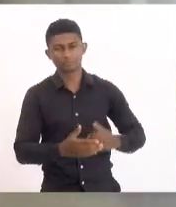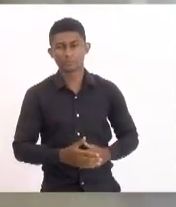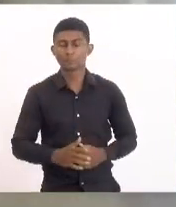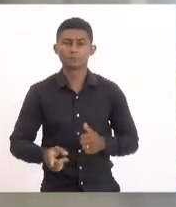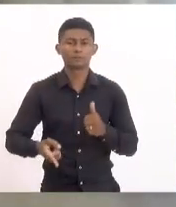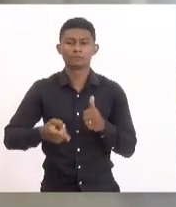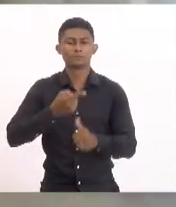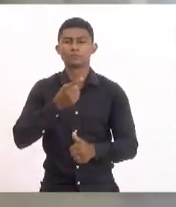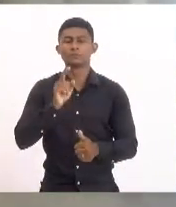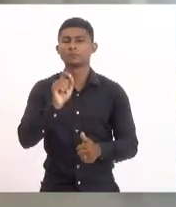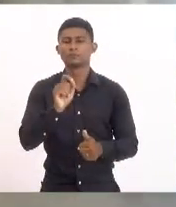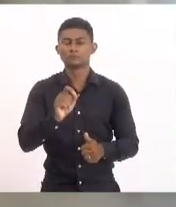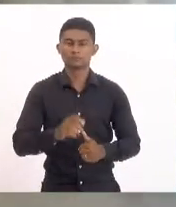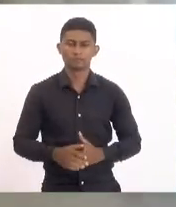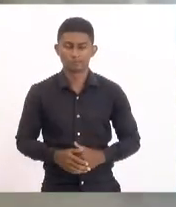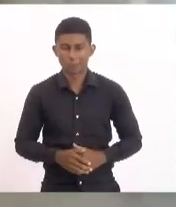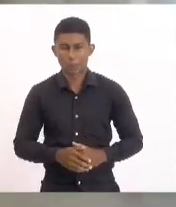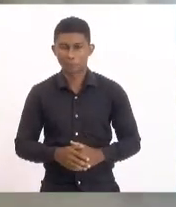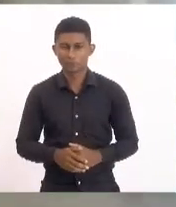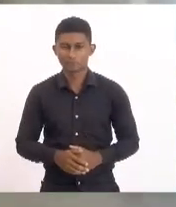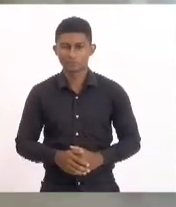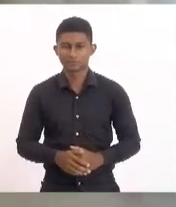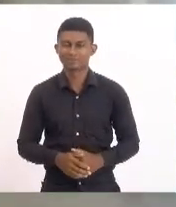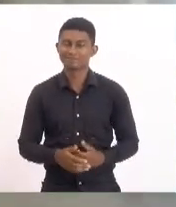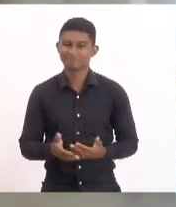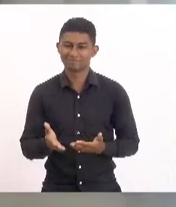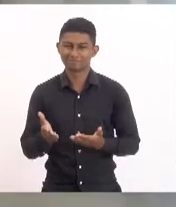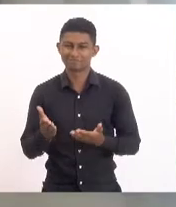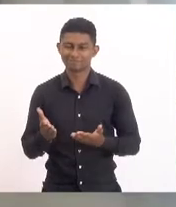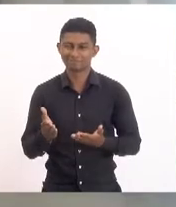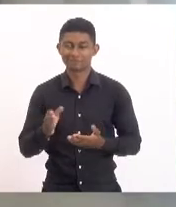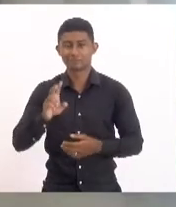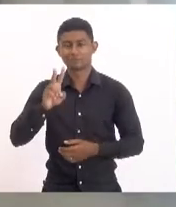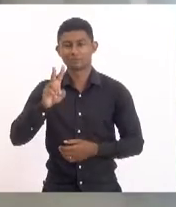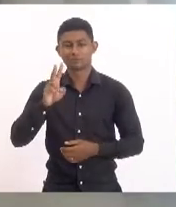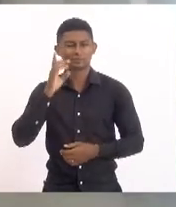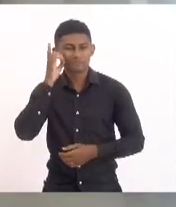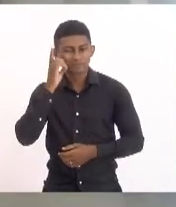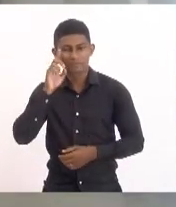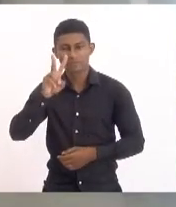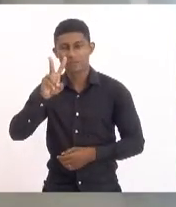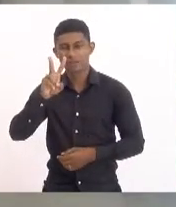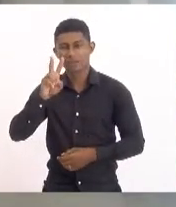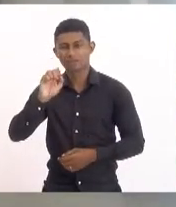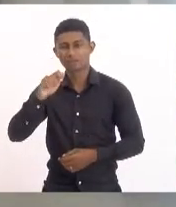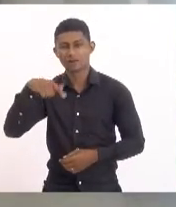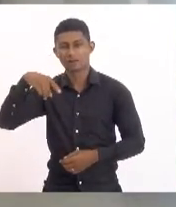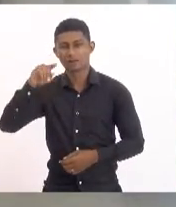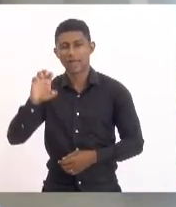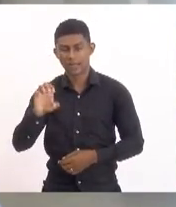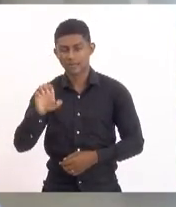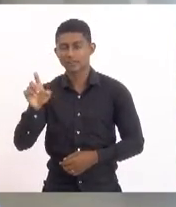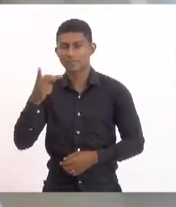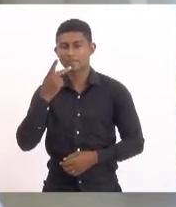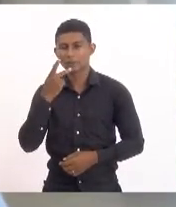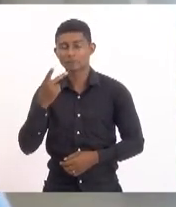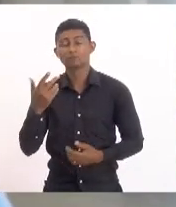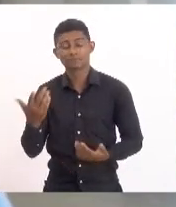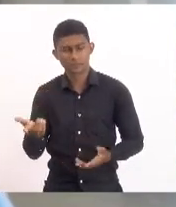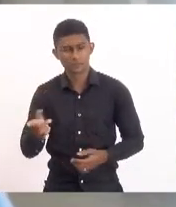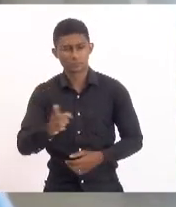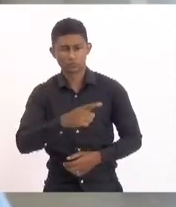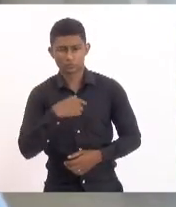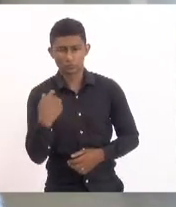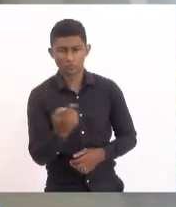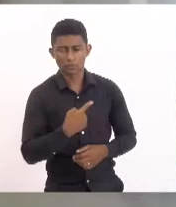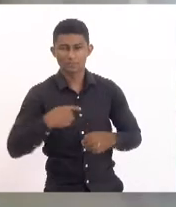lugar, eu quero destacar que, como falou aqui o deputado Aldeia Carneiro, esse tema é um tema que vários de nós aqui nos debruçamos para trabalhar